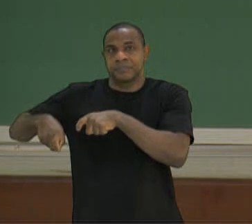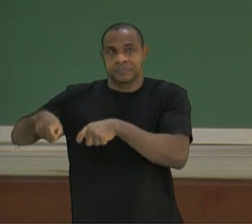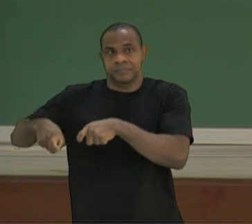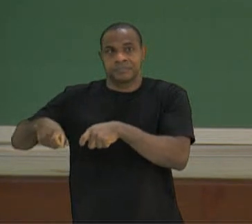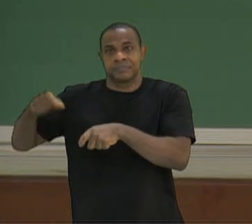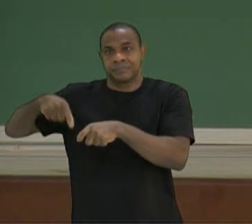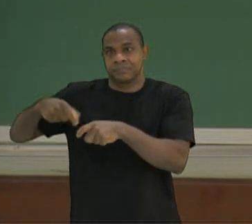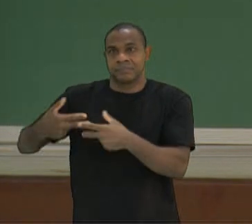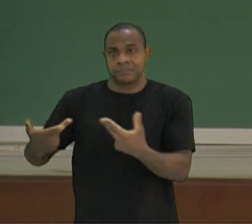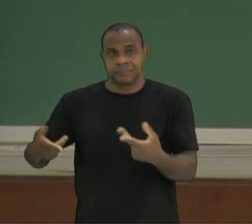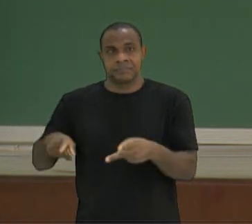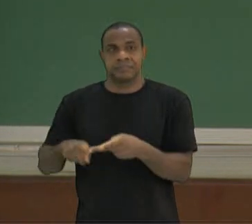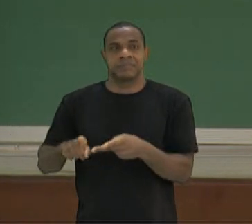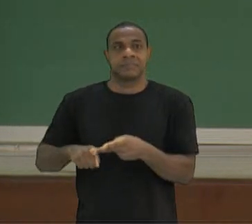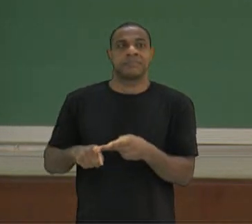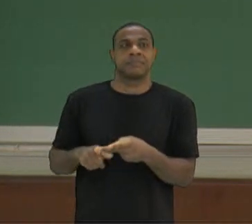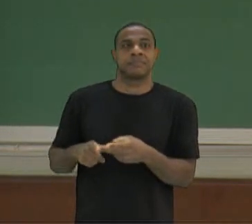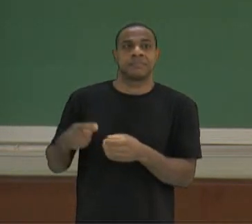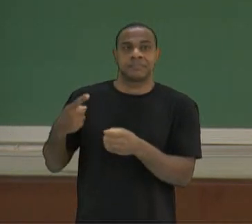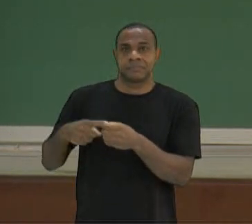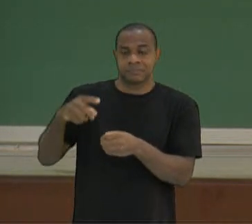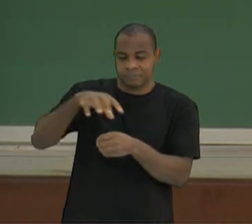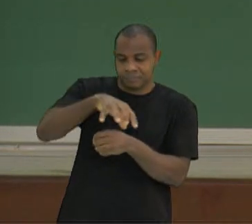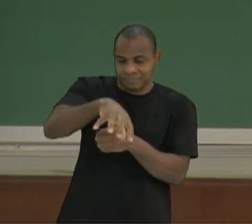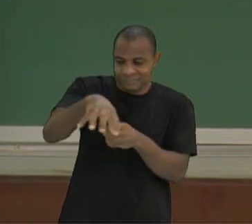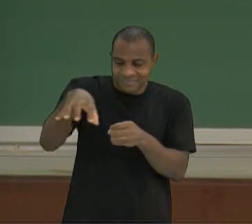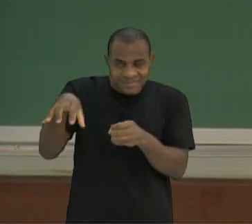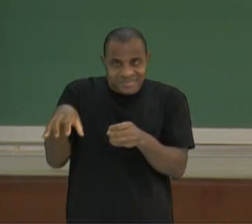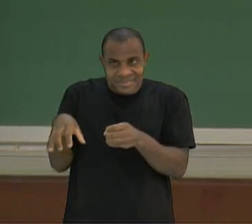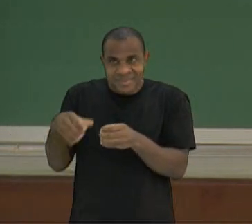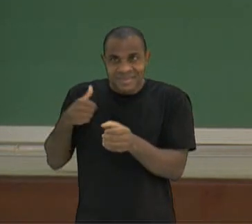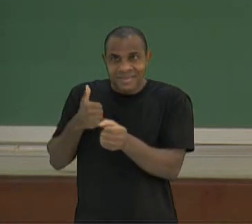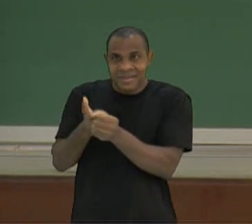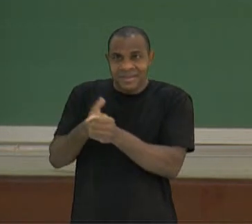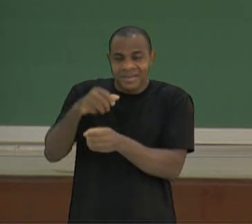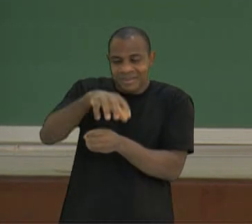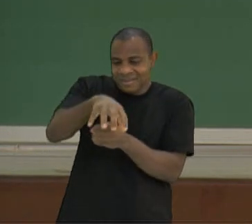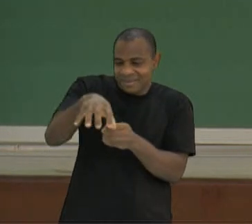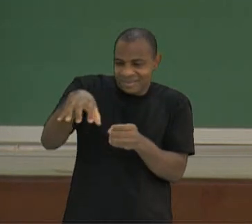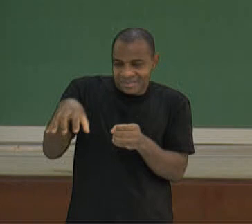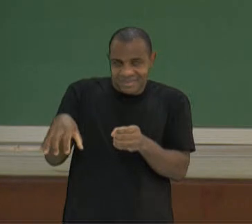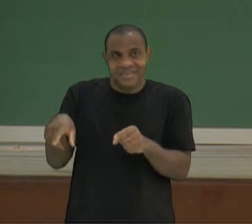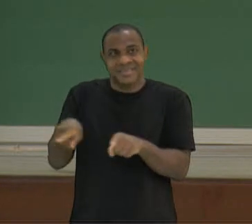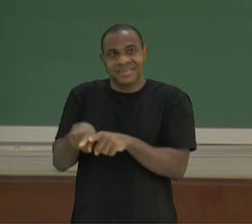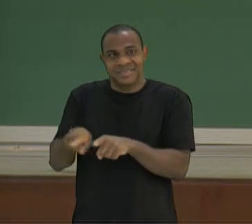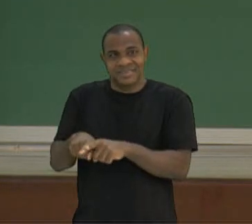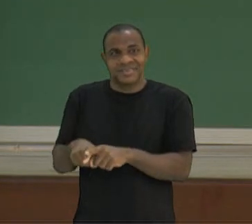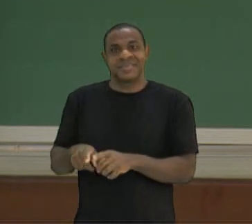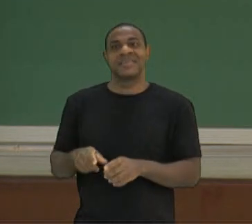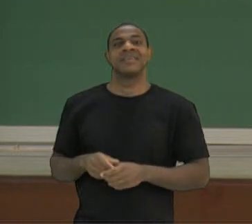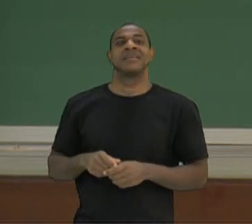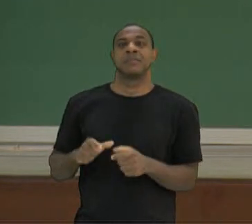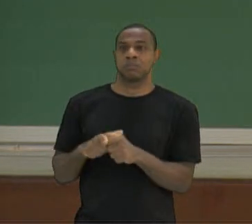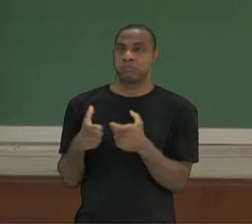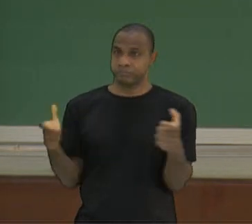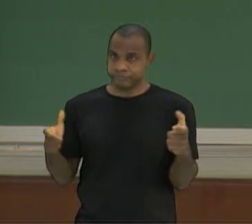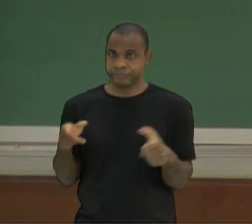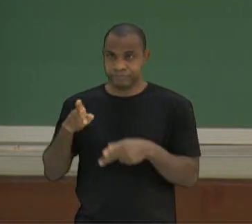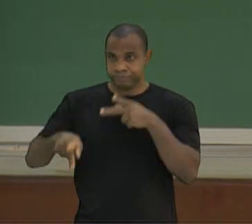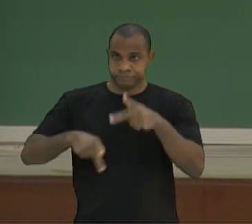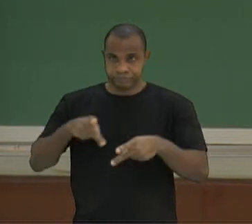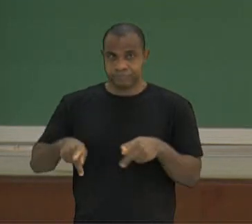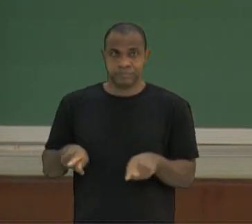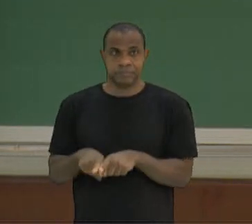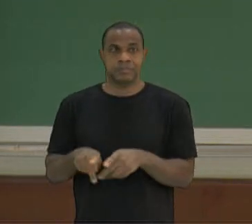áreas metropolitanas é uma característica ali da urbanização do sul, que são bastante populosas, e os